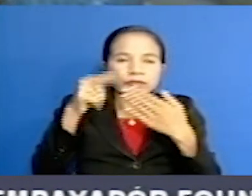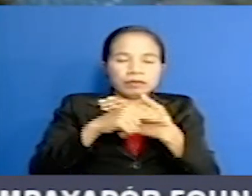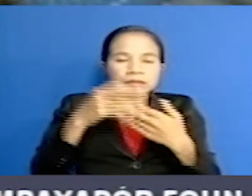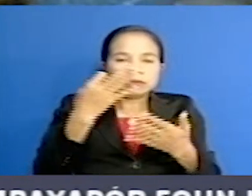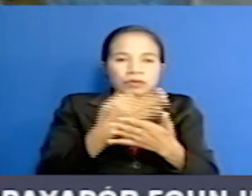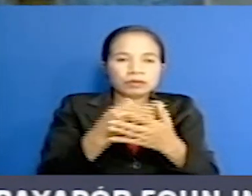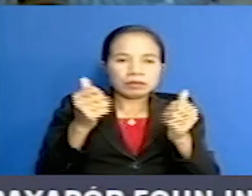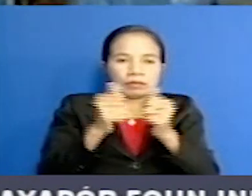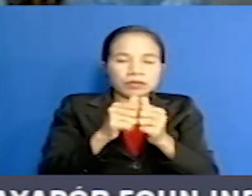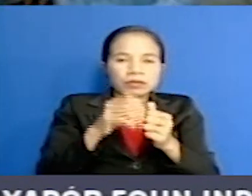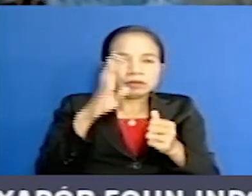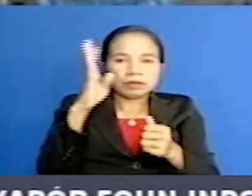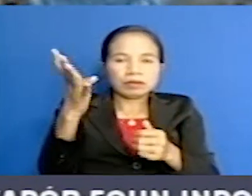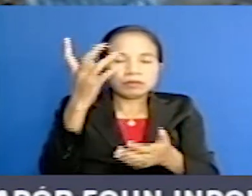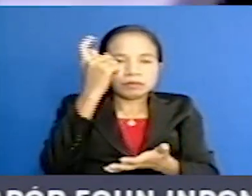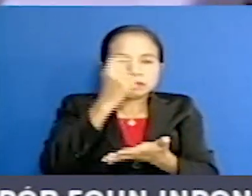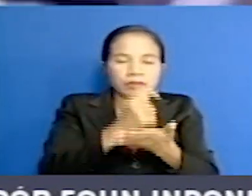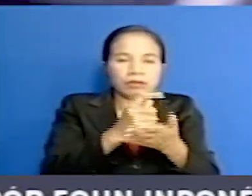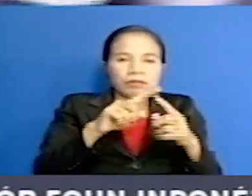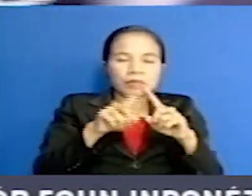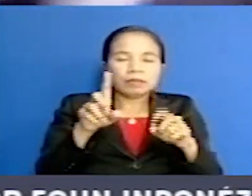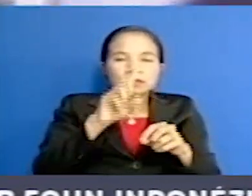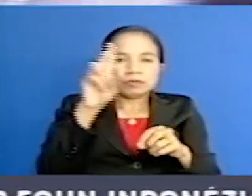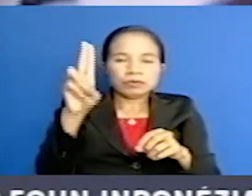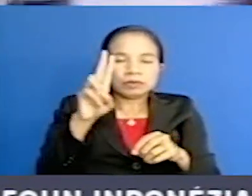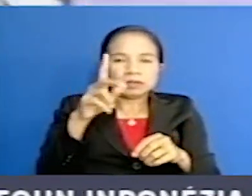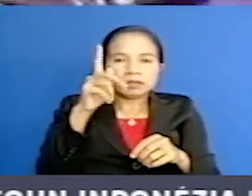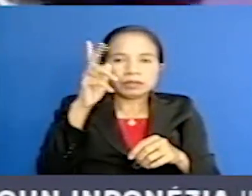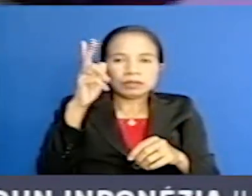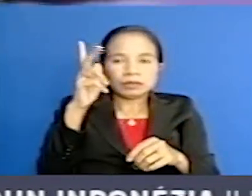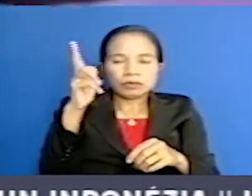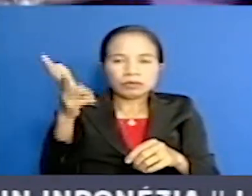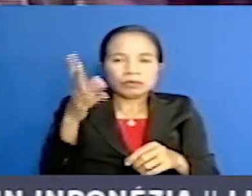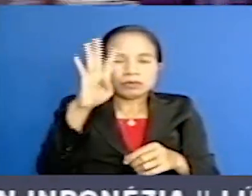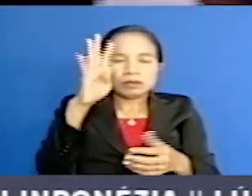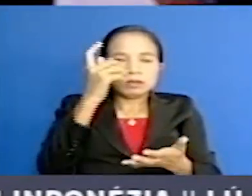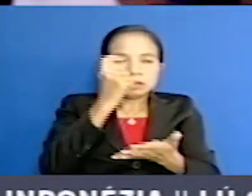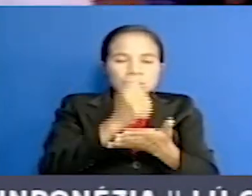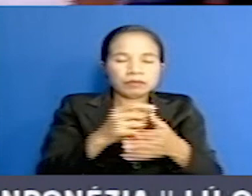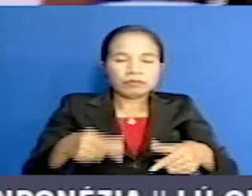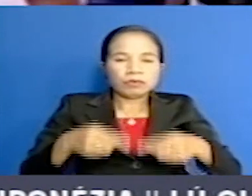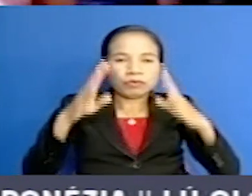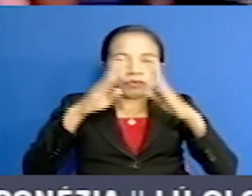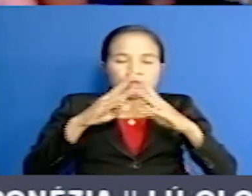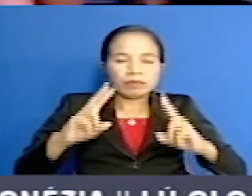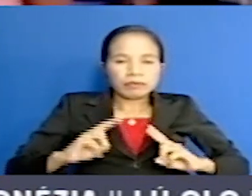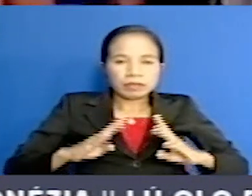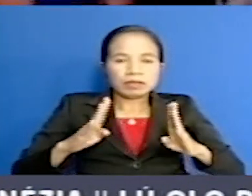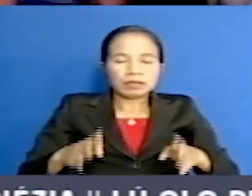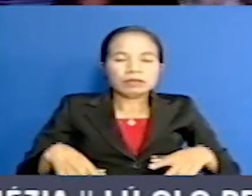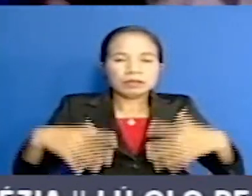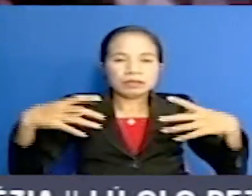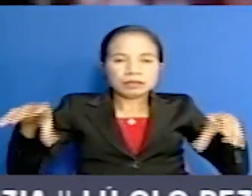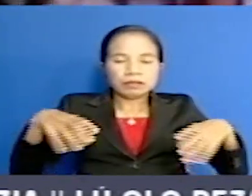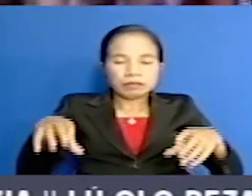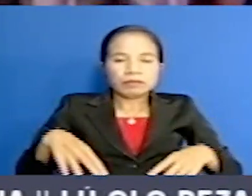dólar americano Rionhat Nulo. Mas bem gasta de triunto no Recinhat, estado oferece uma ba veterano sira nebe luta durante